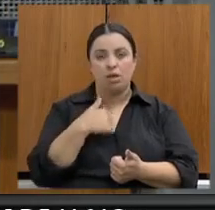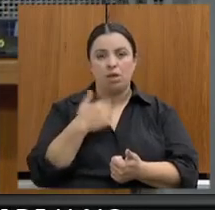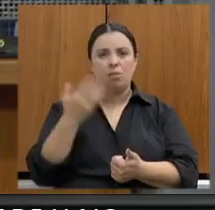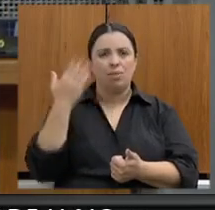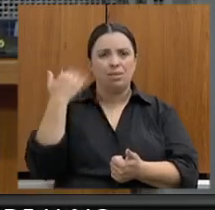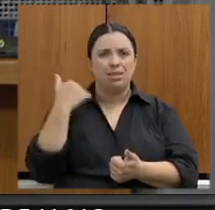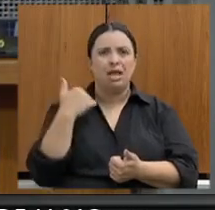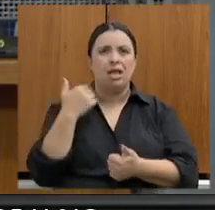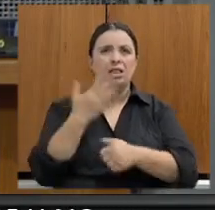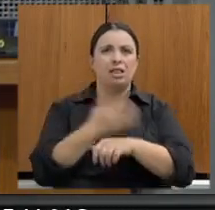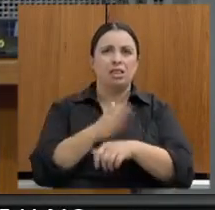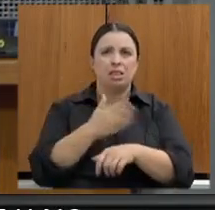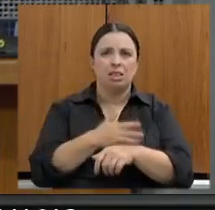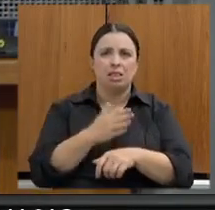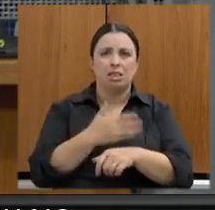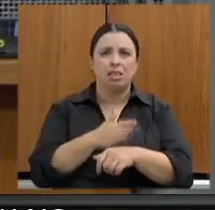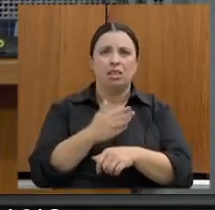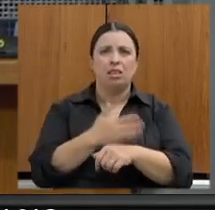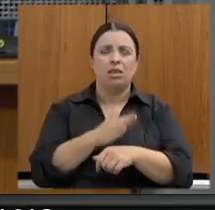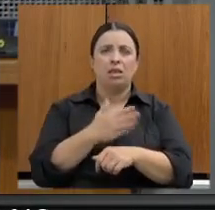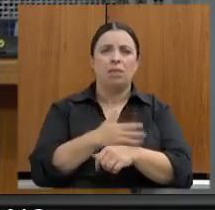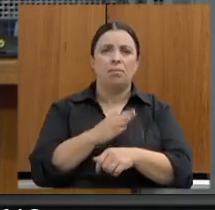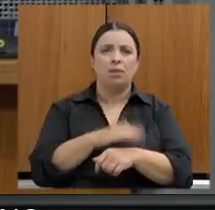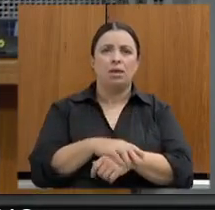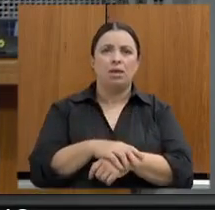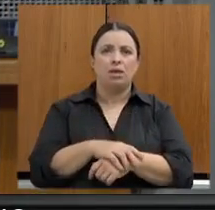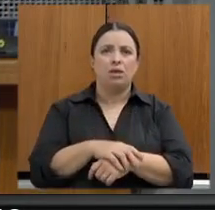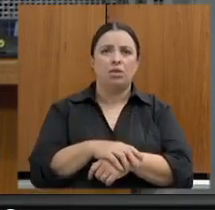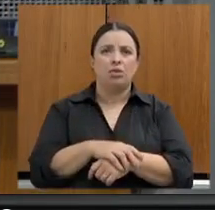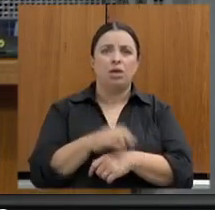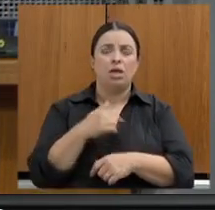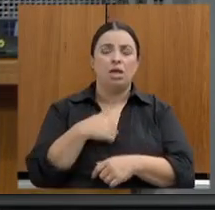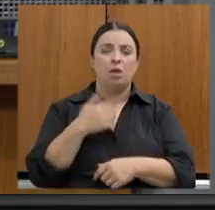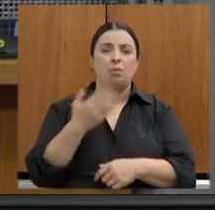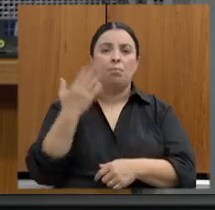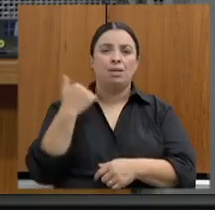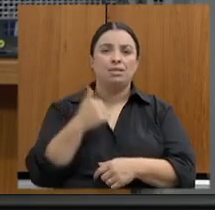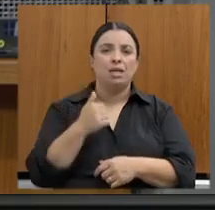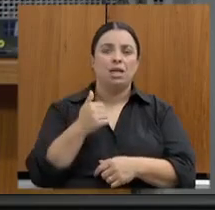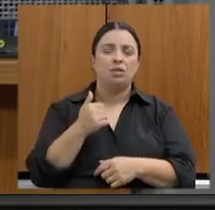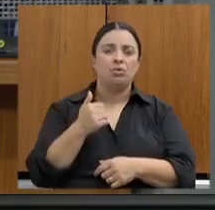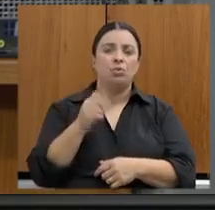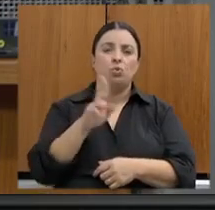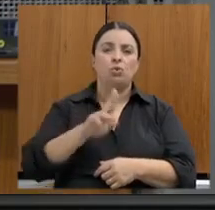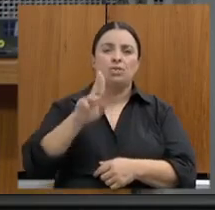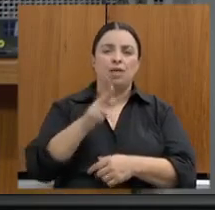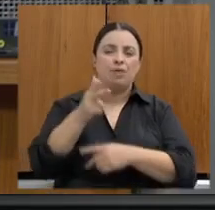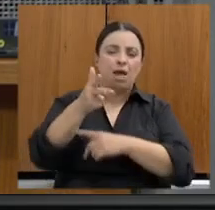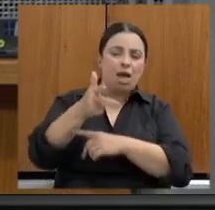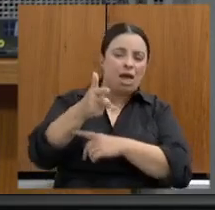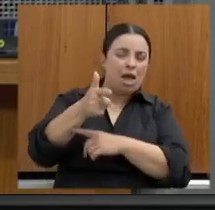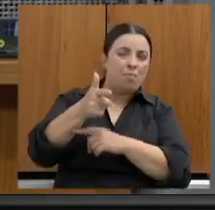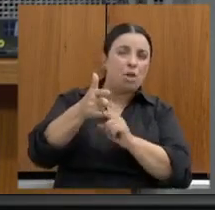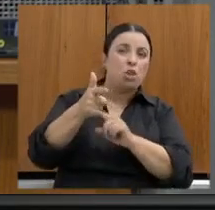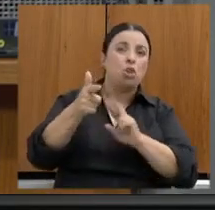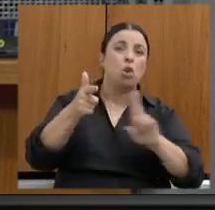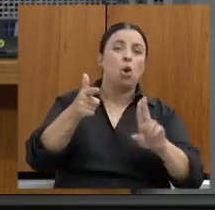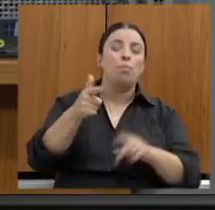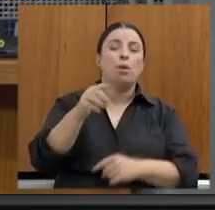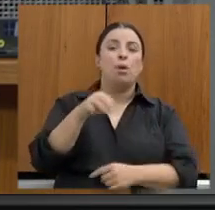tiro eu fui atirador de morteiro não é uma arma pesada e